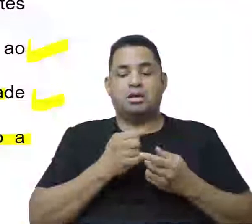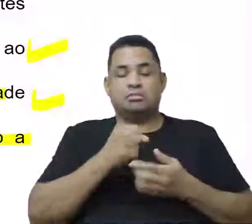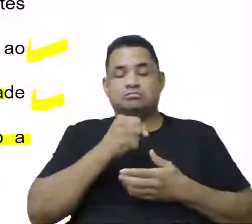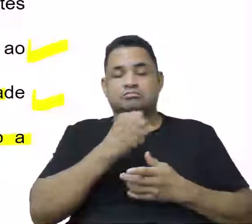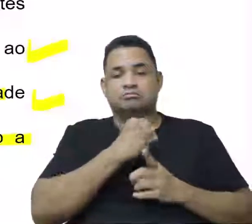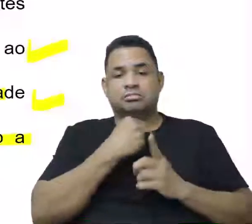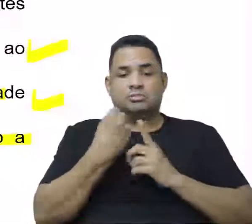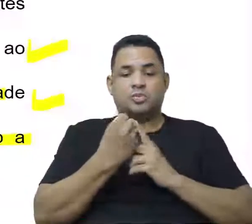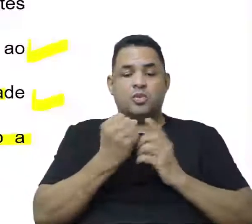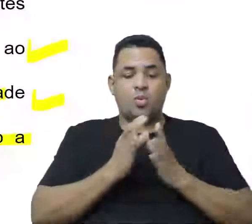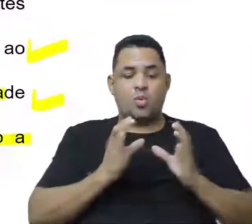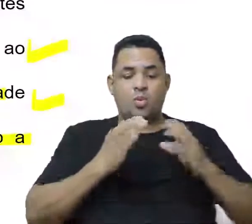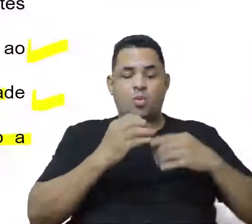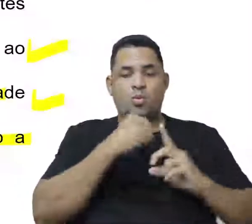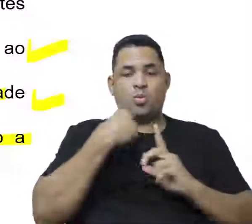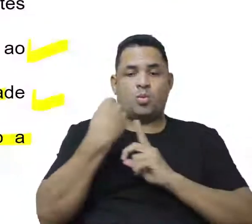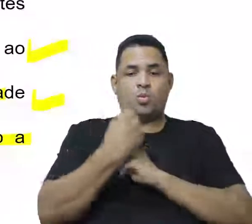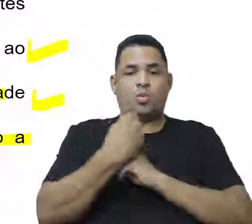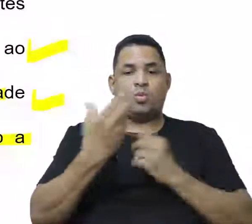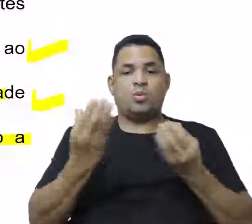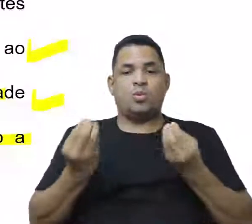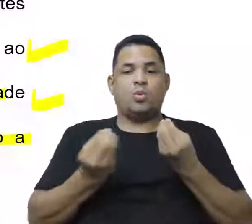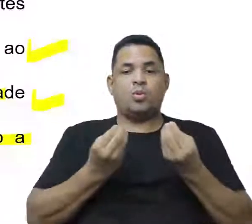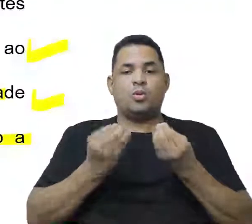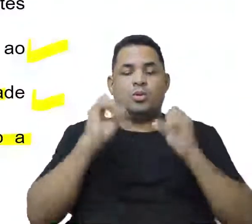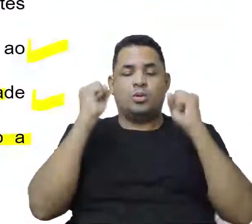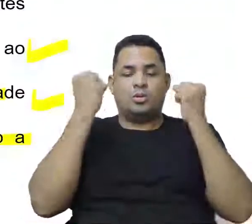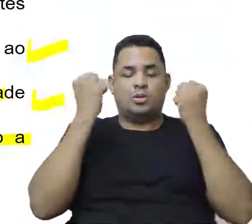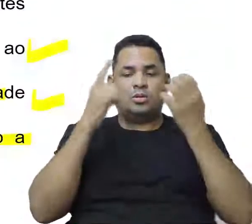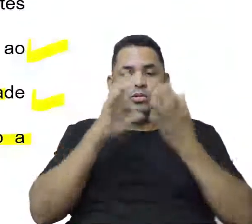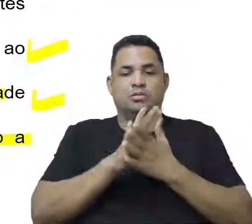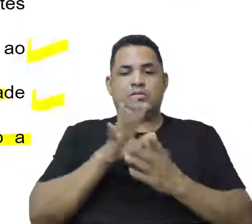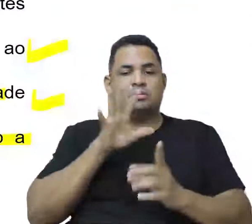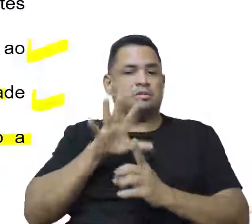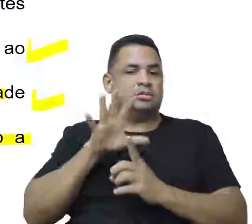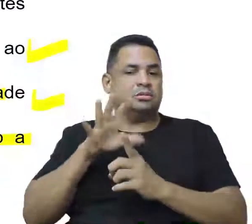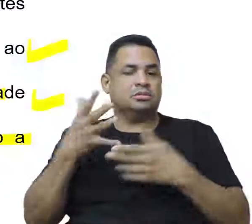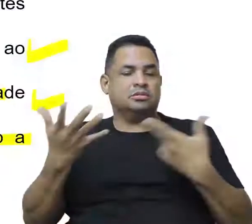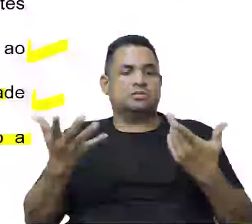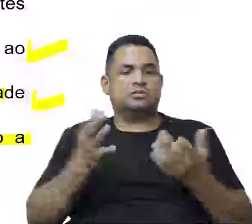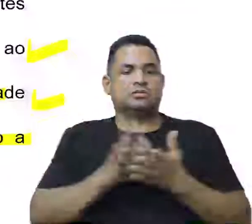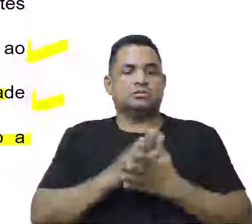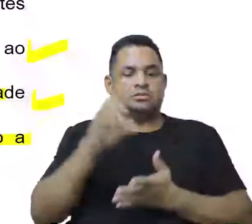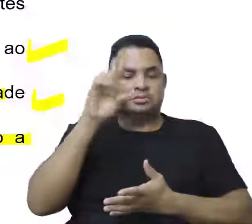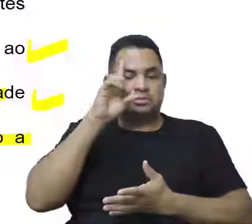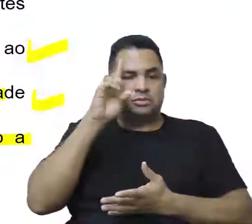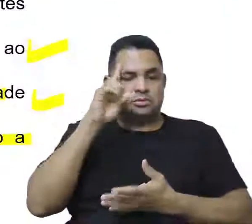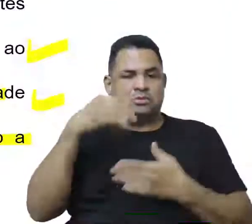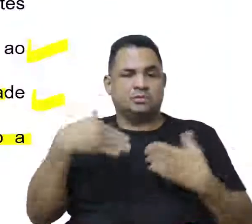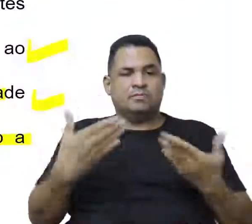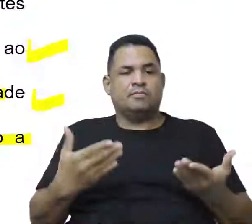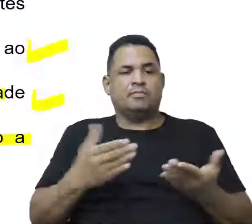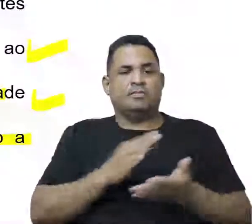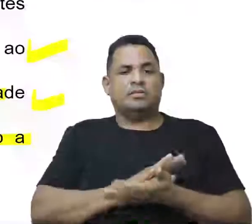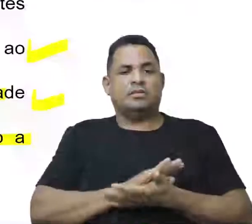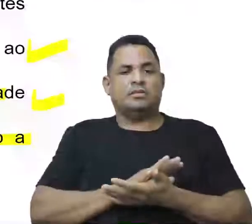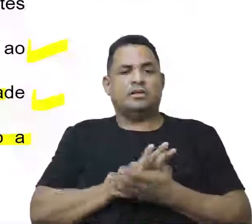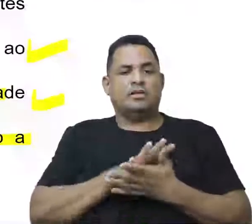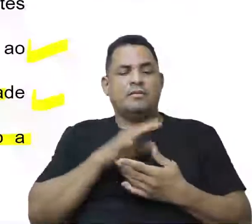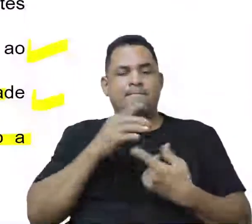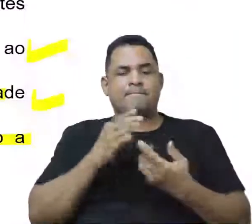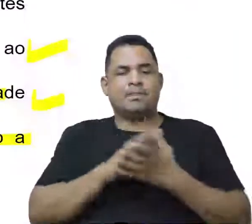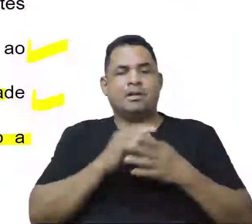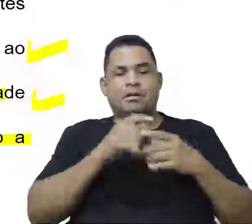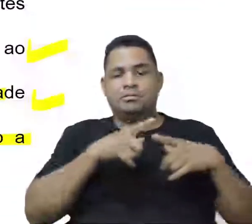um grupo social ali e como que o exercício físico é interveniente ali naquele cotidiano. Então, ela é uma